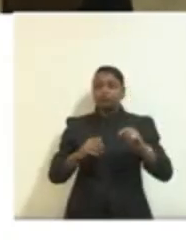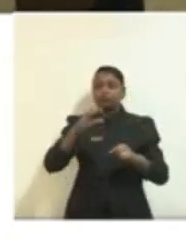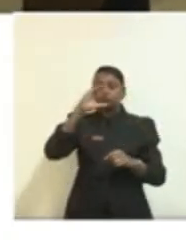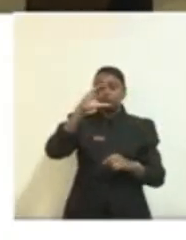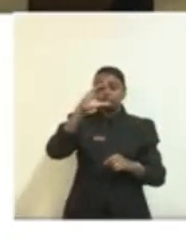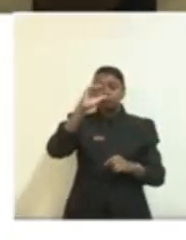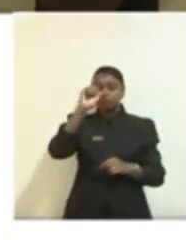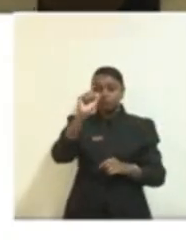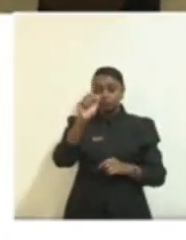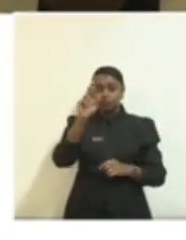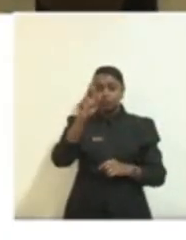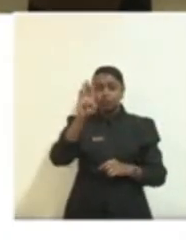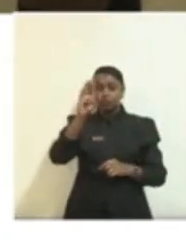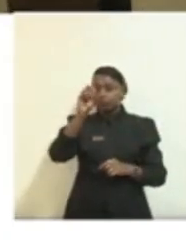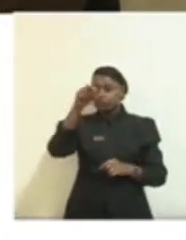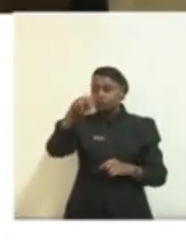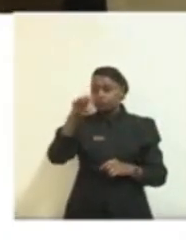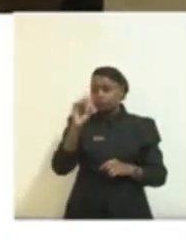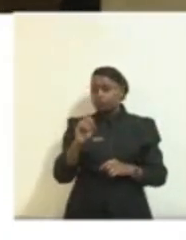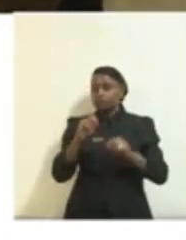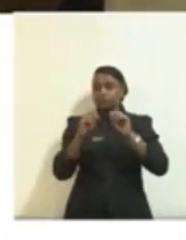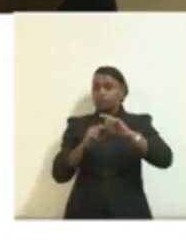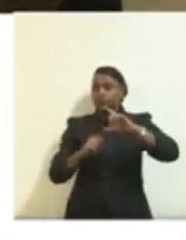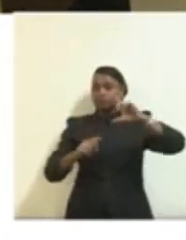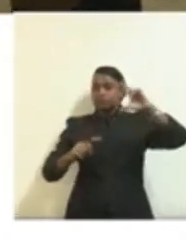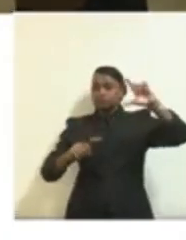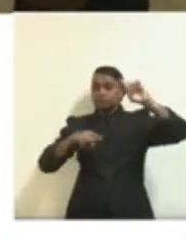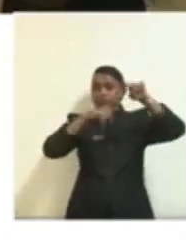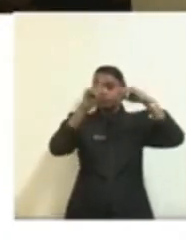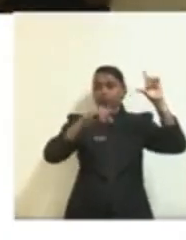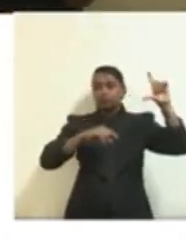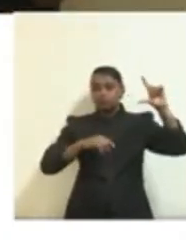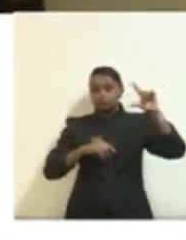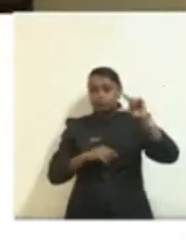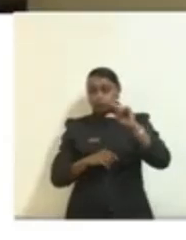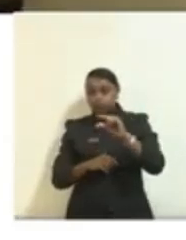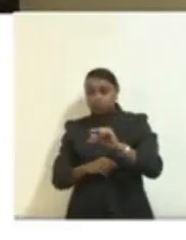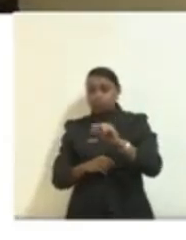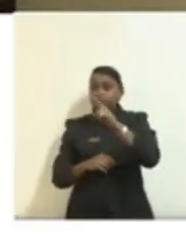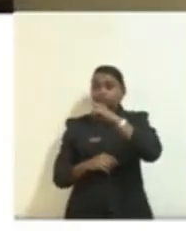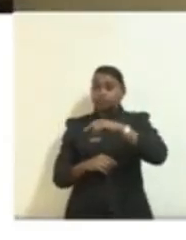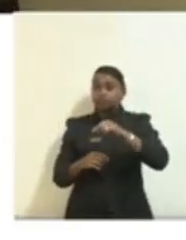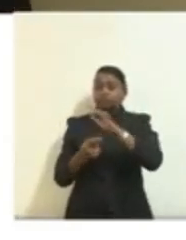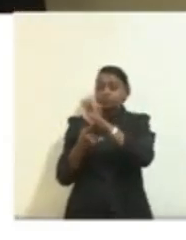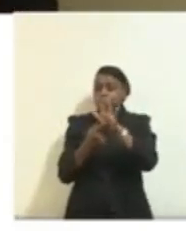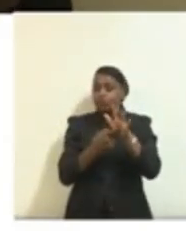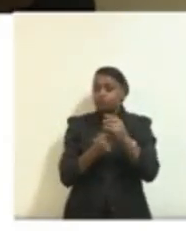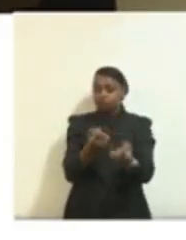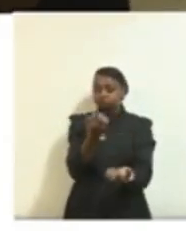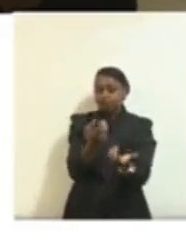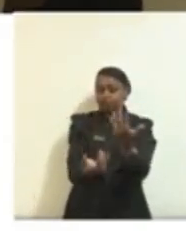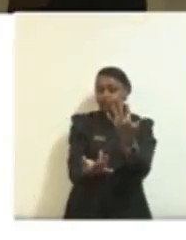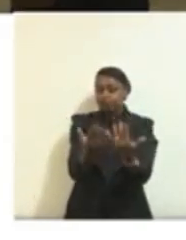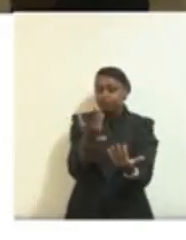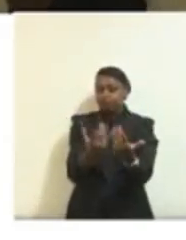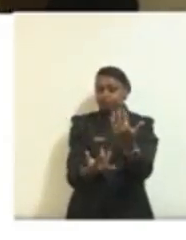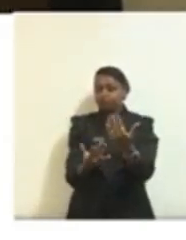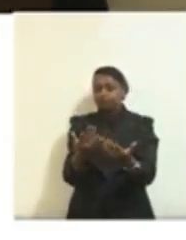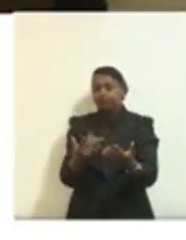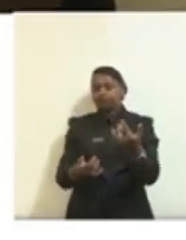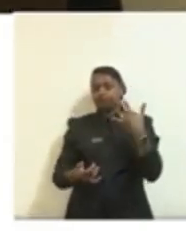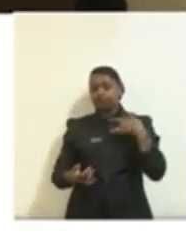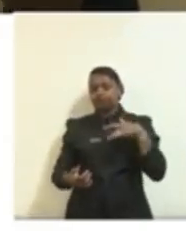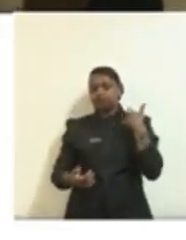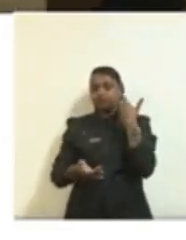ao final do Pleistoceno, né, aumentaram, depois diminuíram. Então isso indica as queimadas no período aí, provavelmente de origem antrópica.